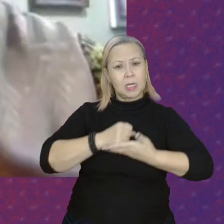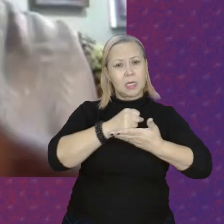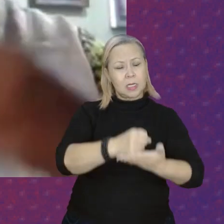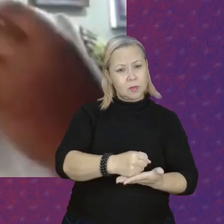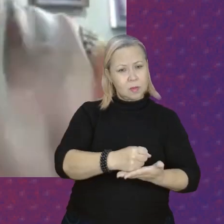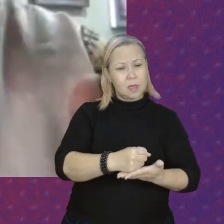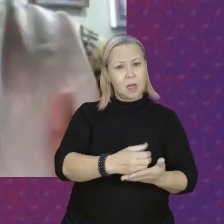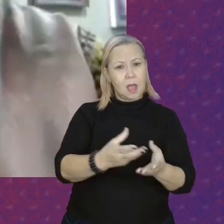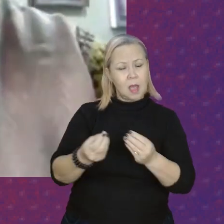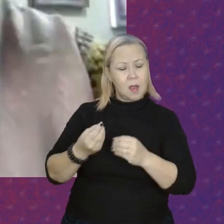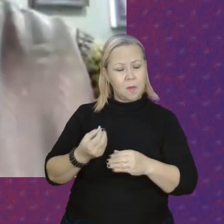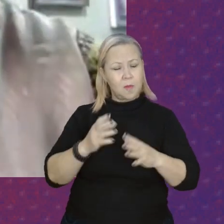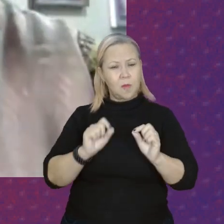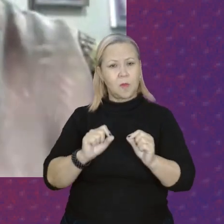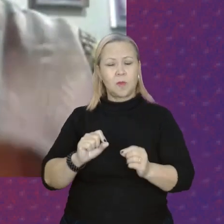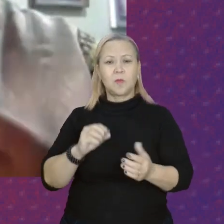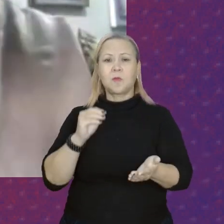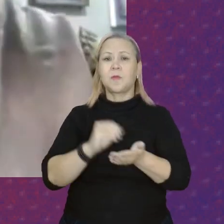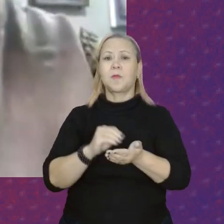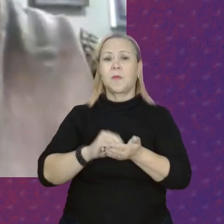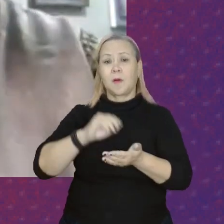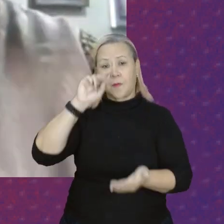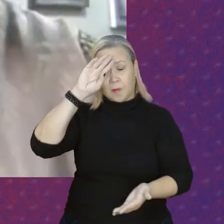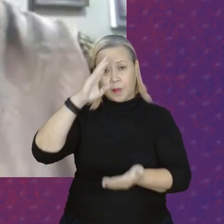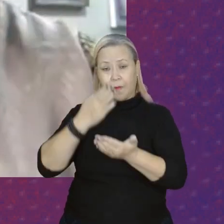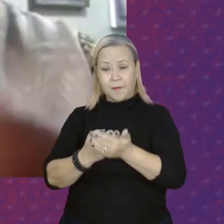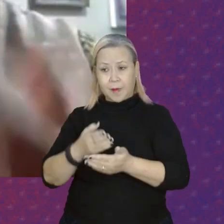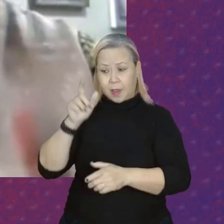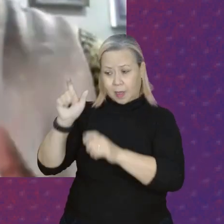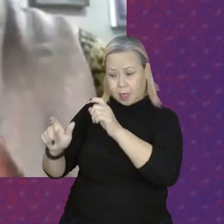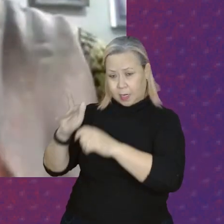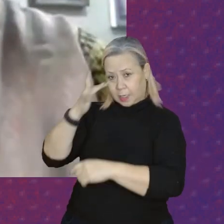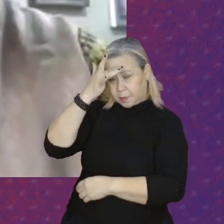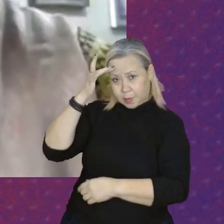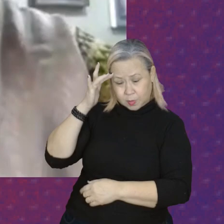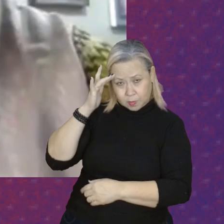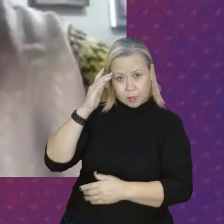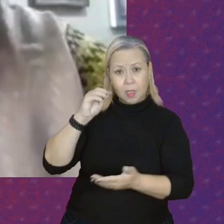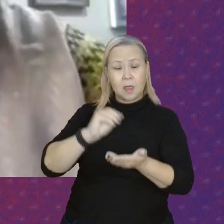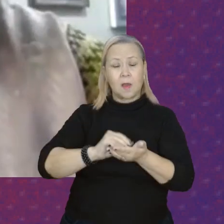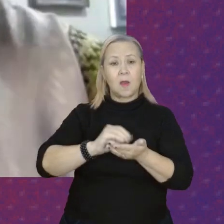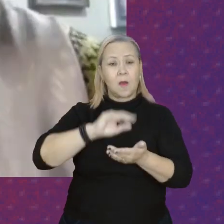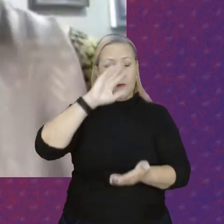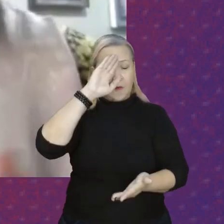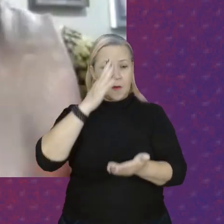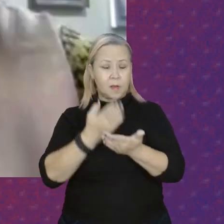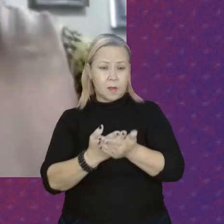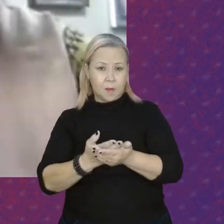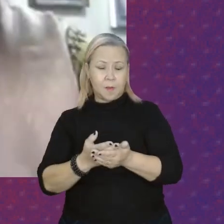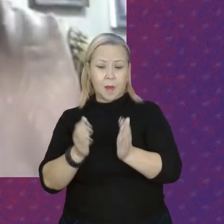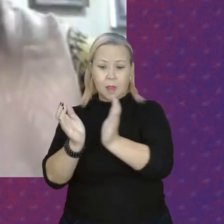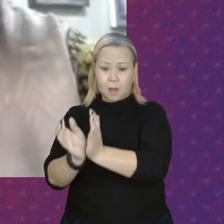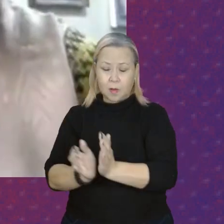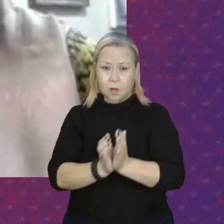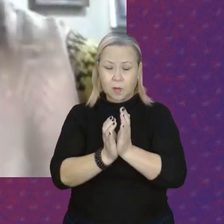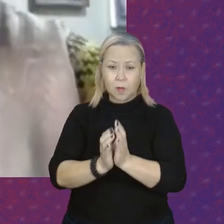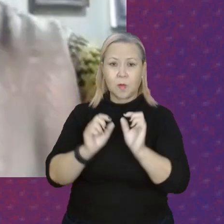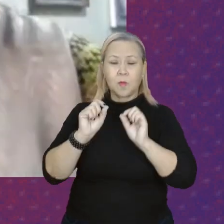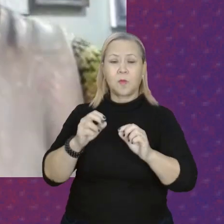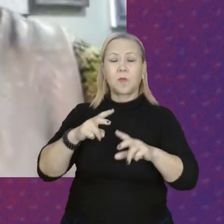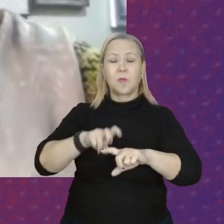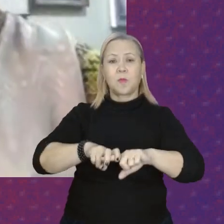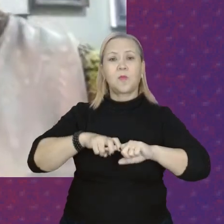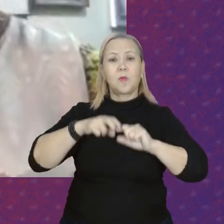para descredibilizar pessoas, para descredibilizar minorias, em detrimento de um só